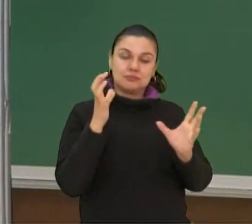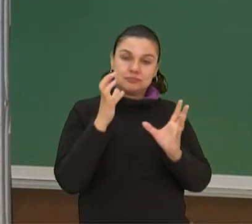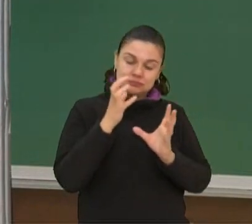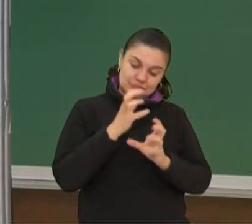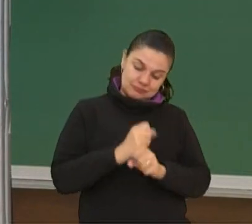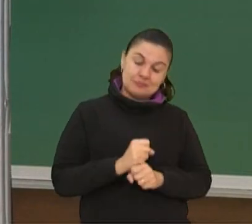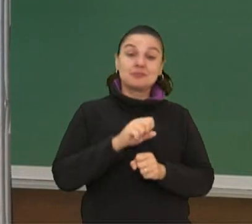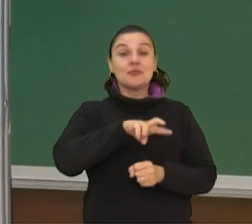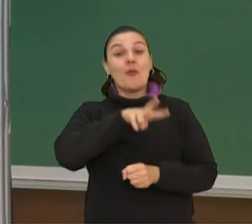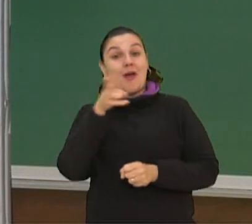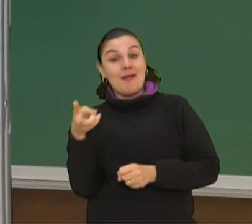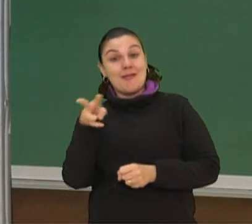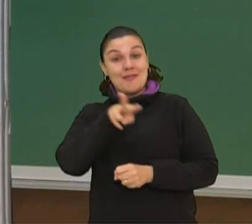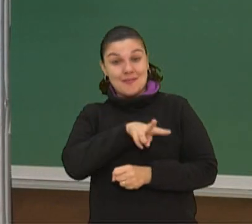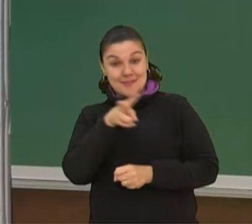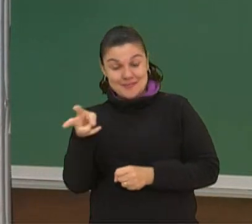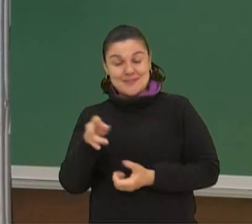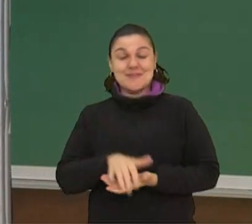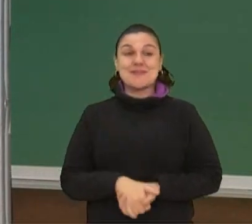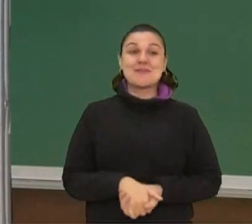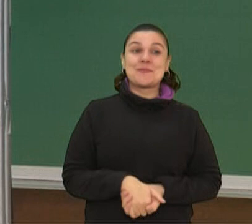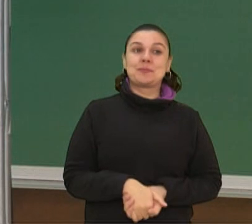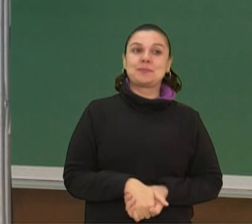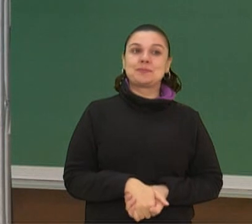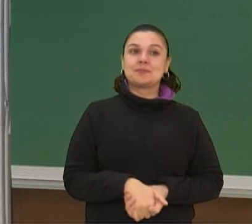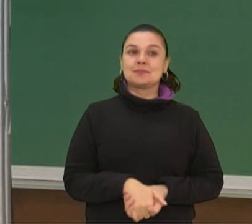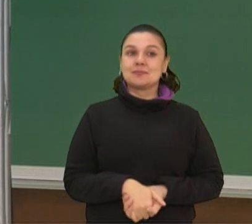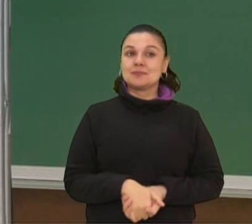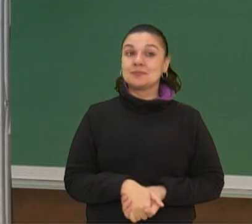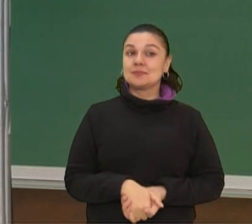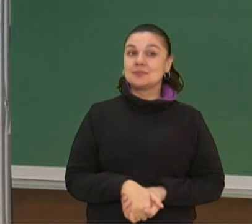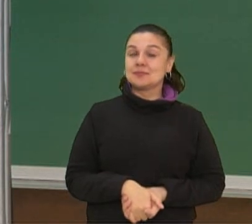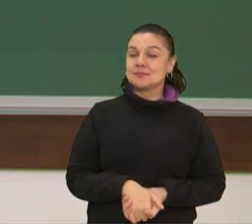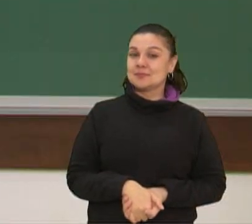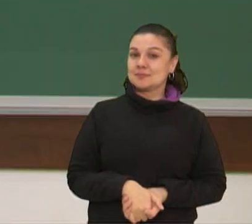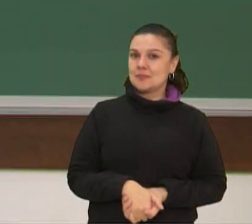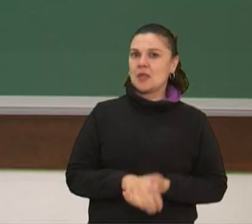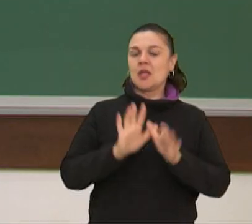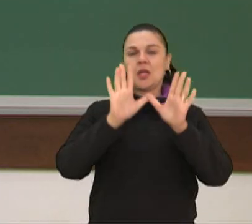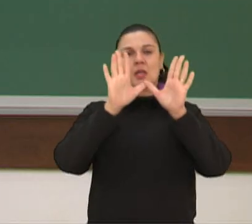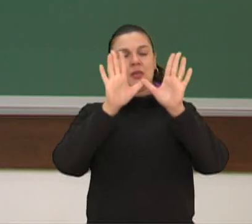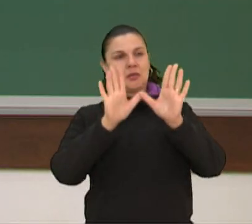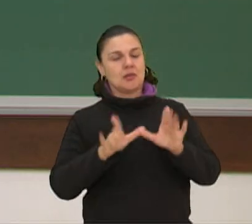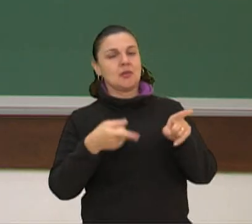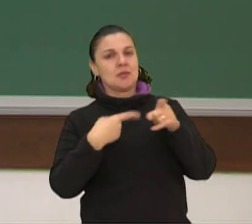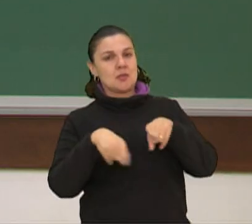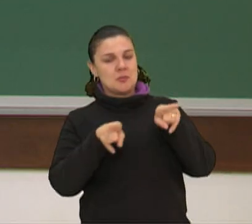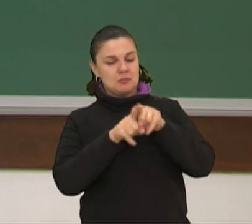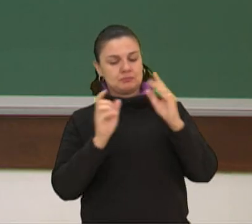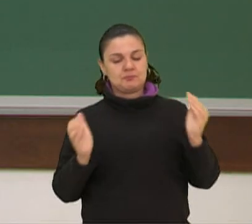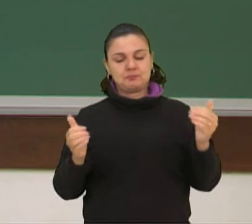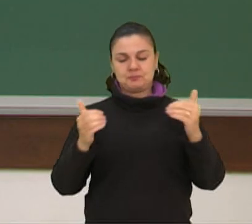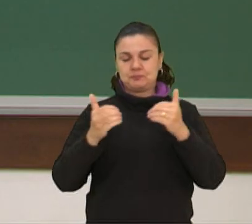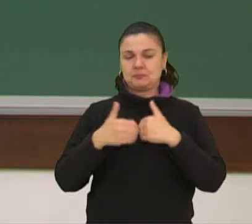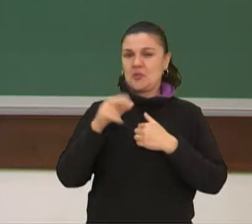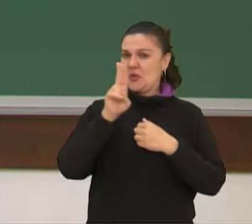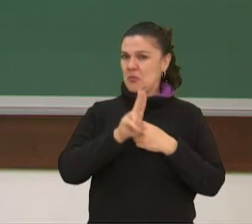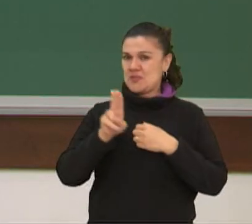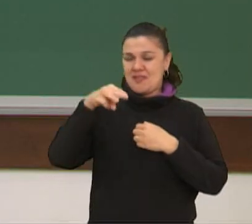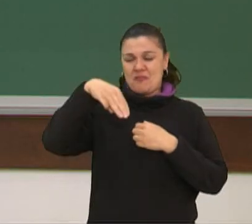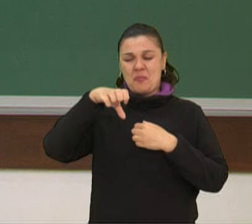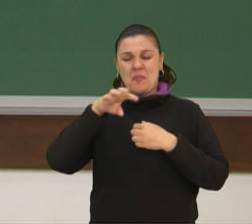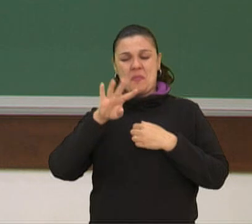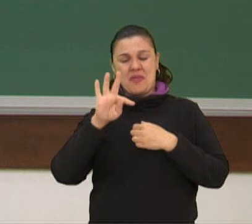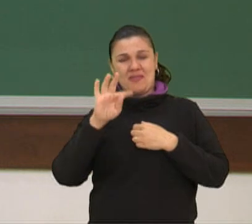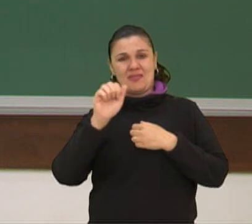então é estar cheio de um espírito bom. Então isso é felicidade, cheio de um espírito bom. E o contrário